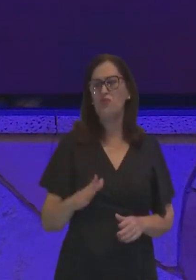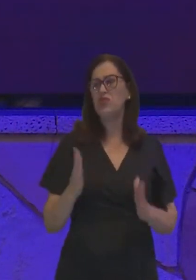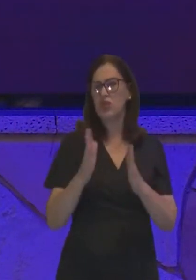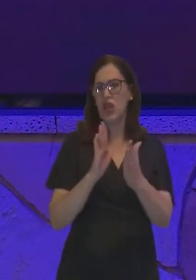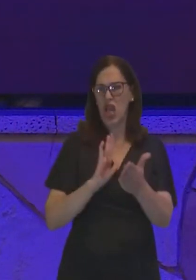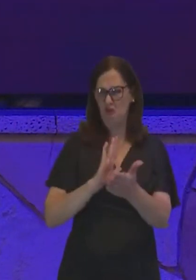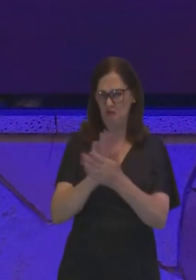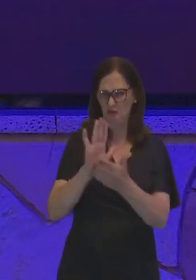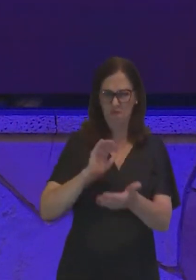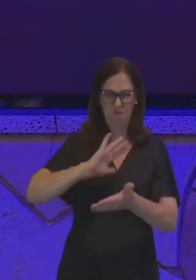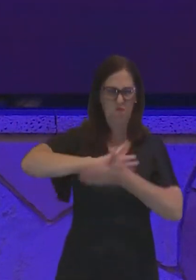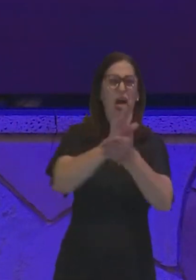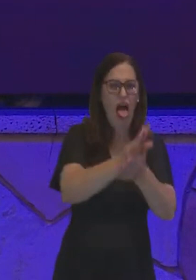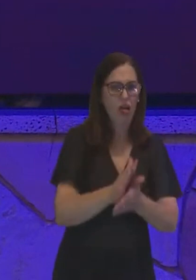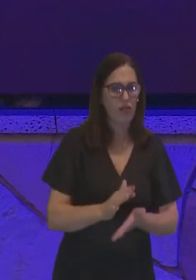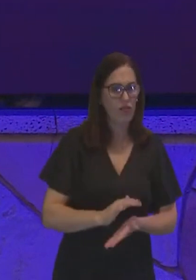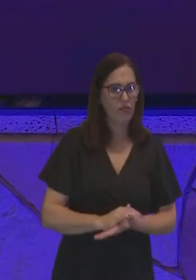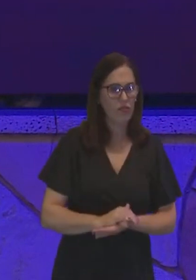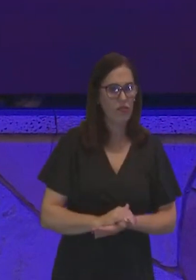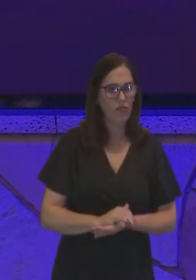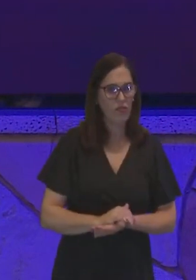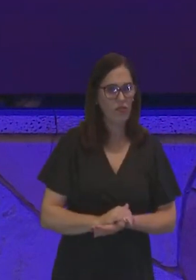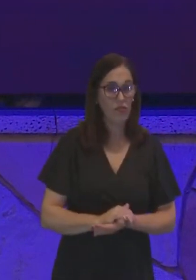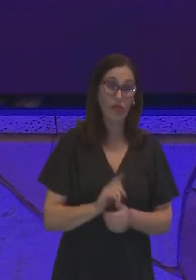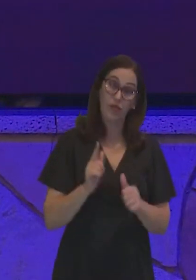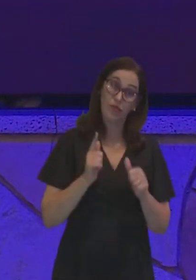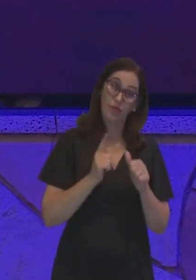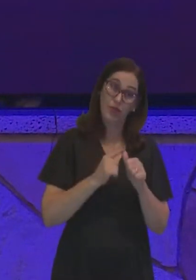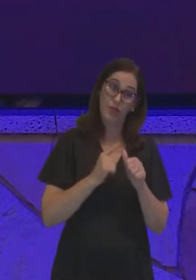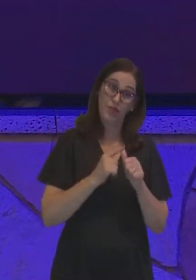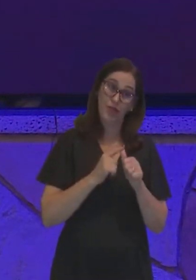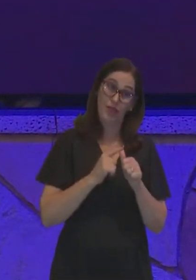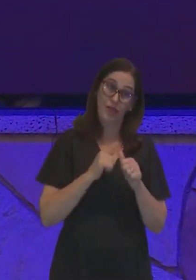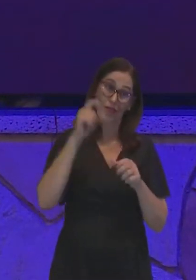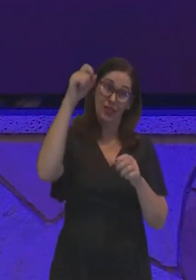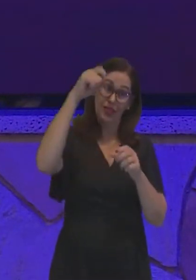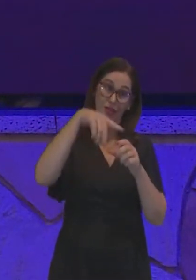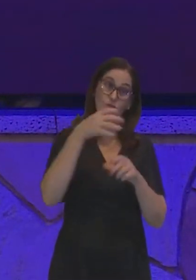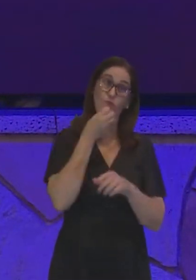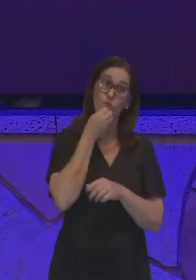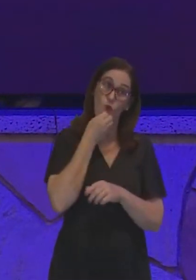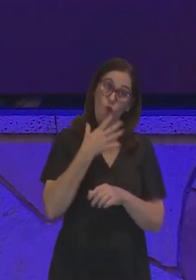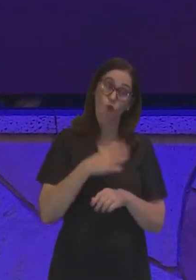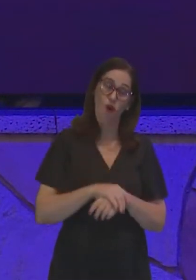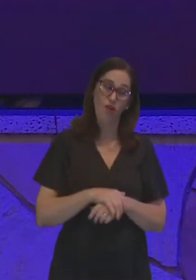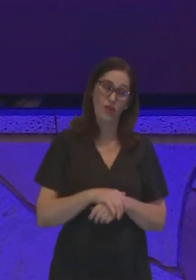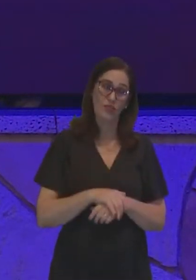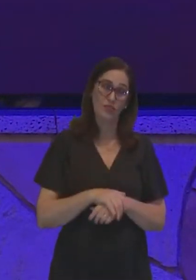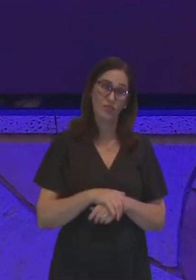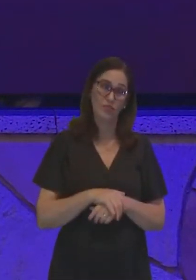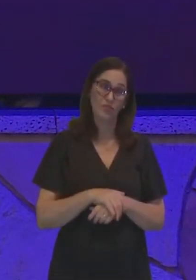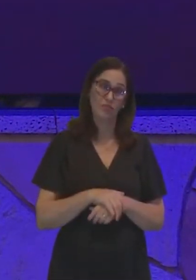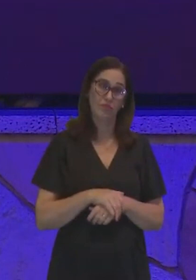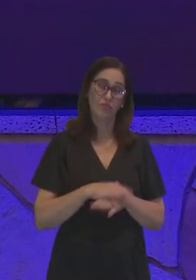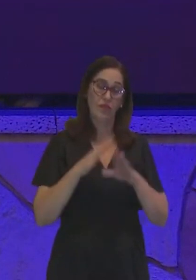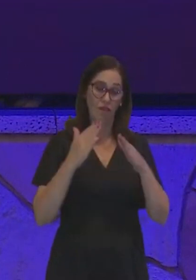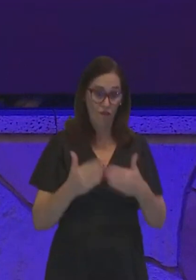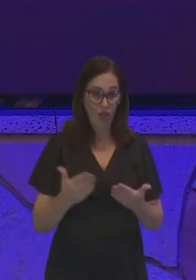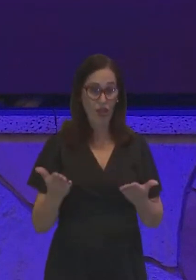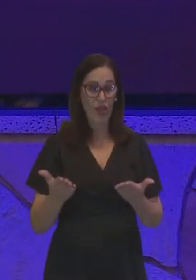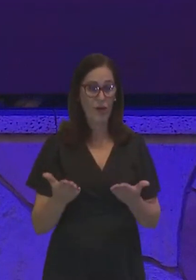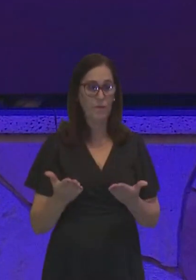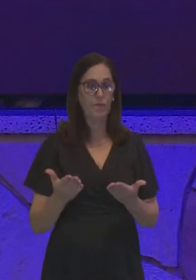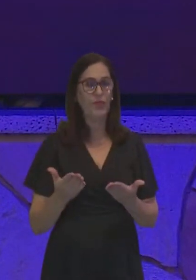frente, eu atropelo você. Primeiro, lance a semente, estabeleça-se, e depois,